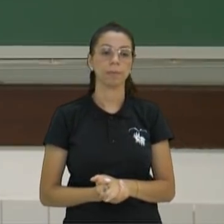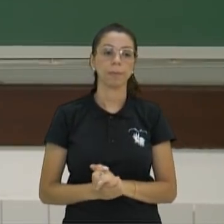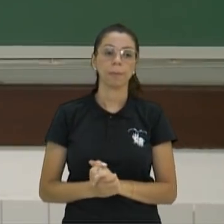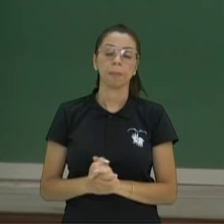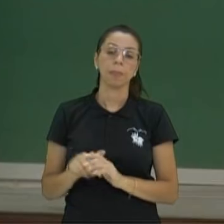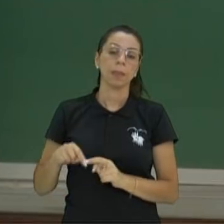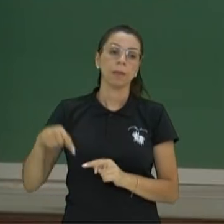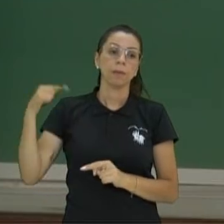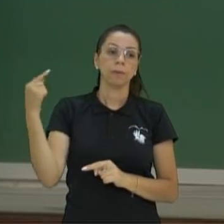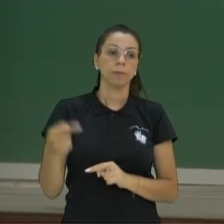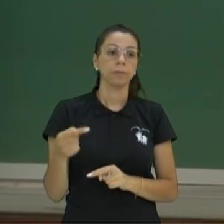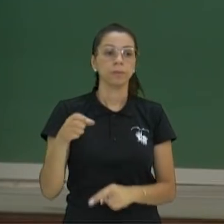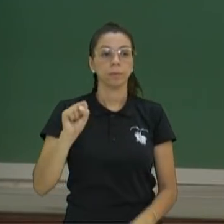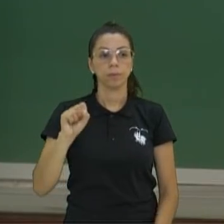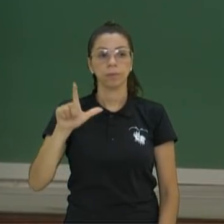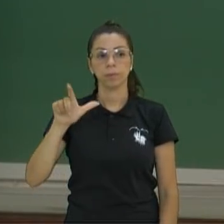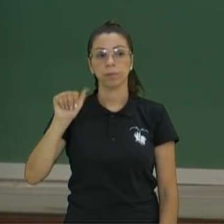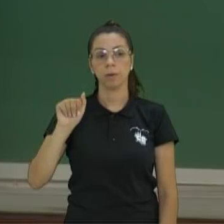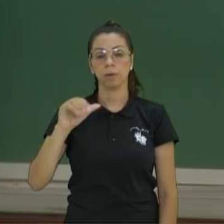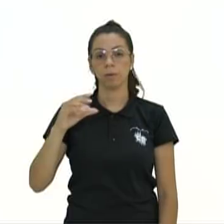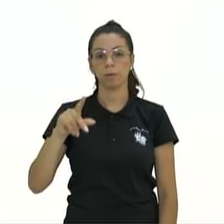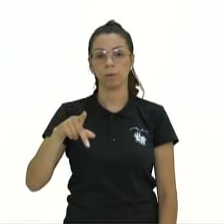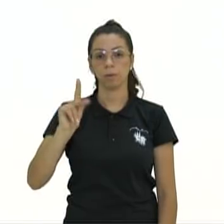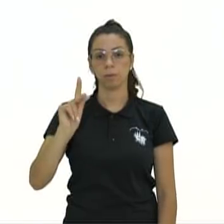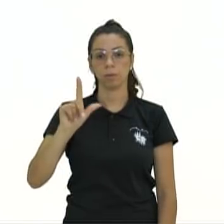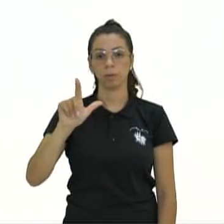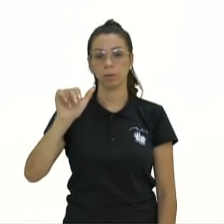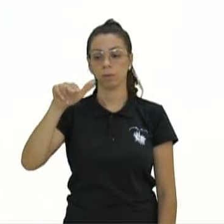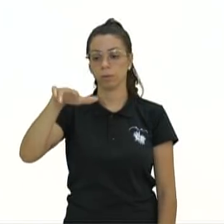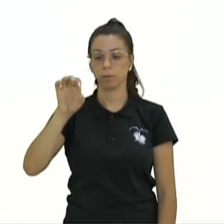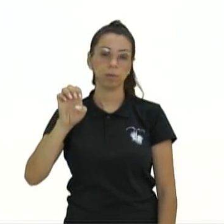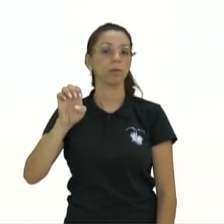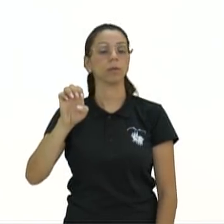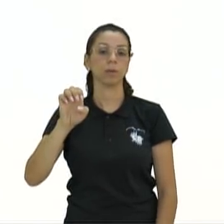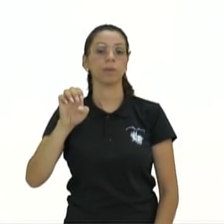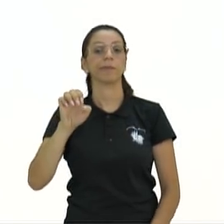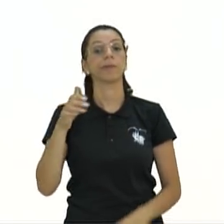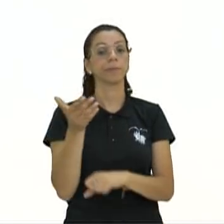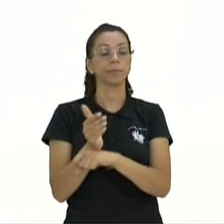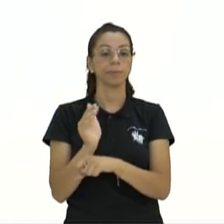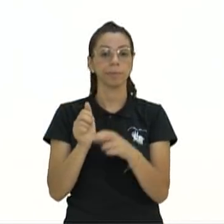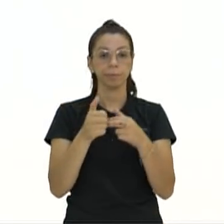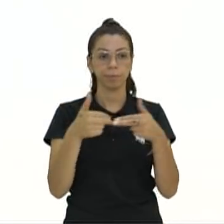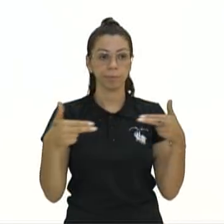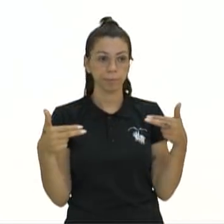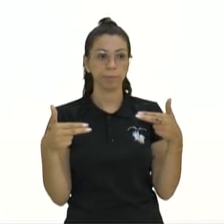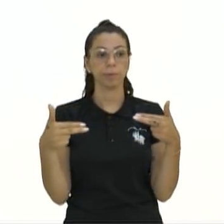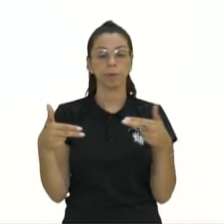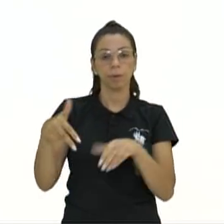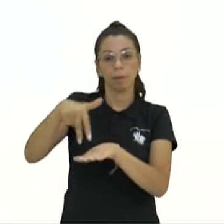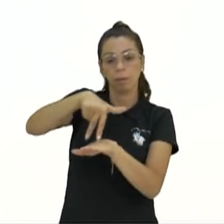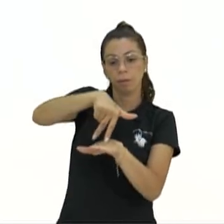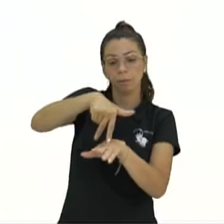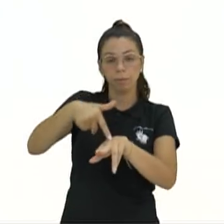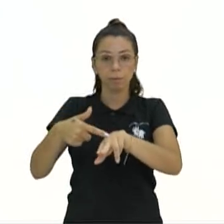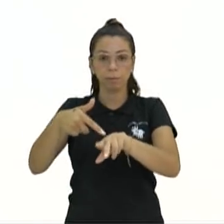Depois nós falamos do slackline. O slackline é um esporte que consiste em